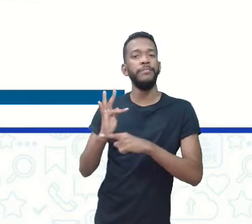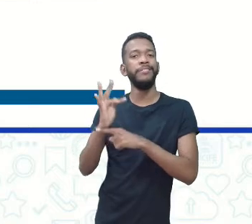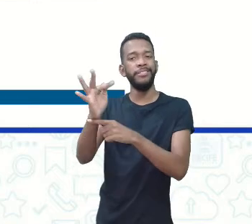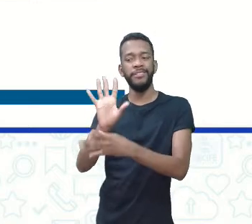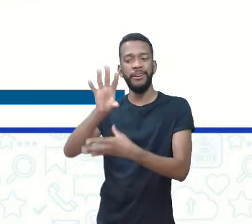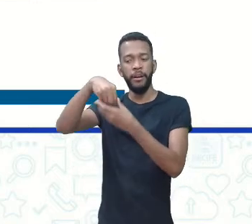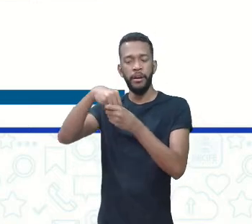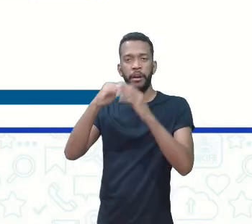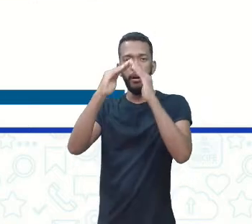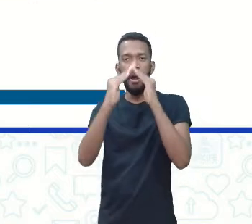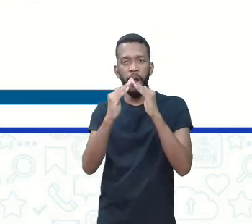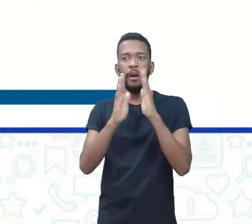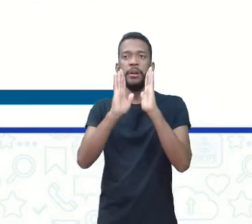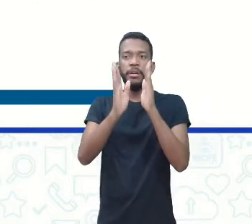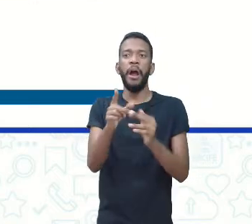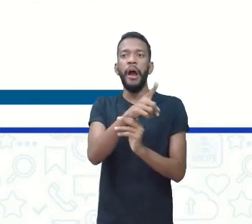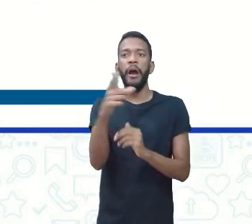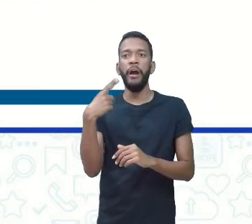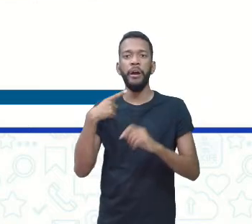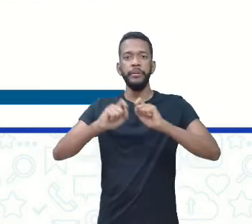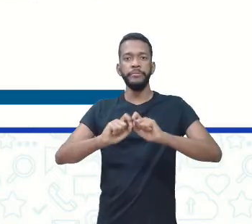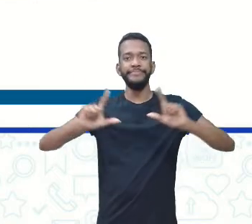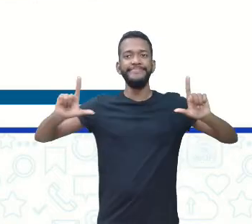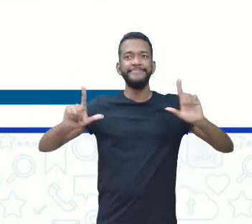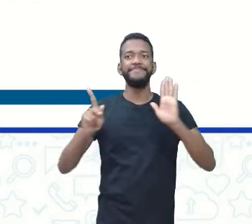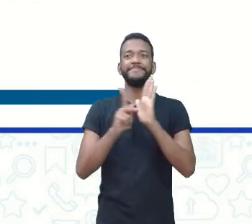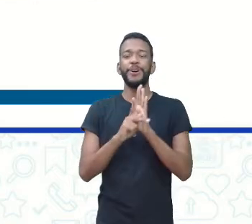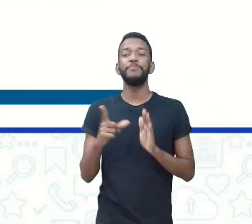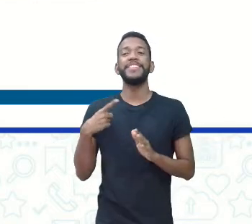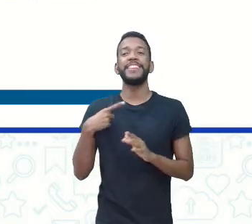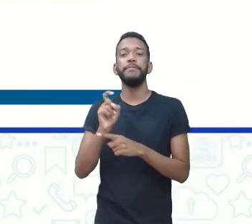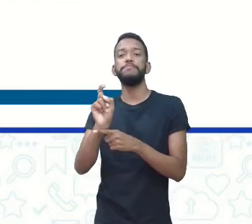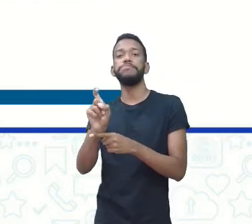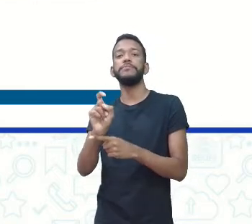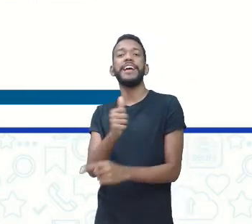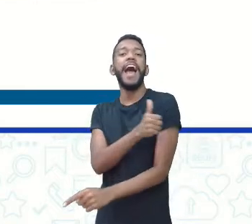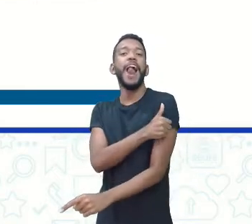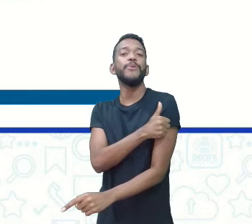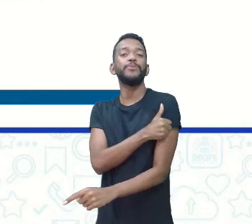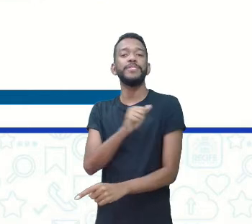aparecer essa telinha e aí você vai clicar lá na abinha do estudante, né?